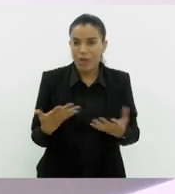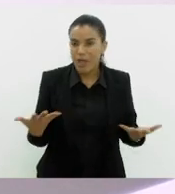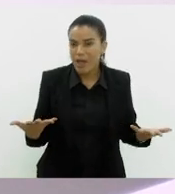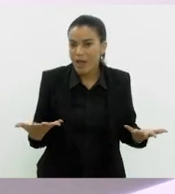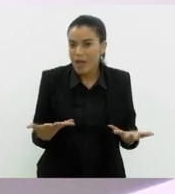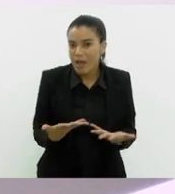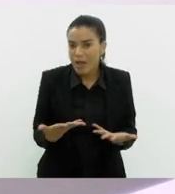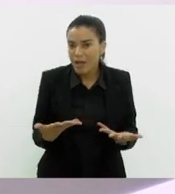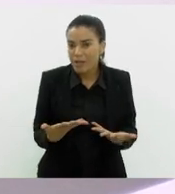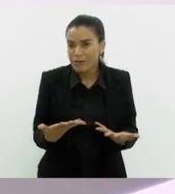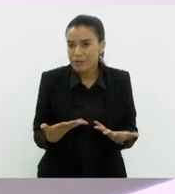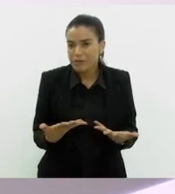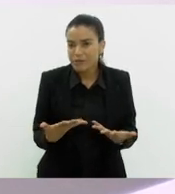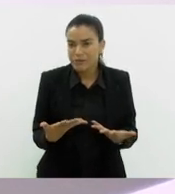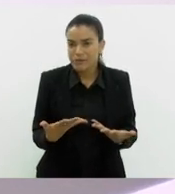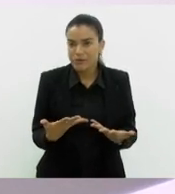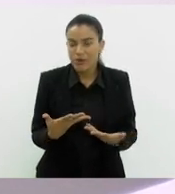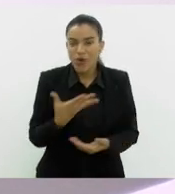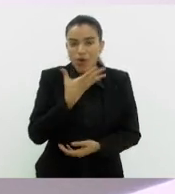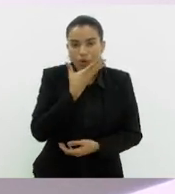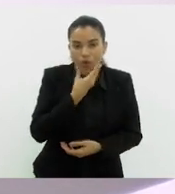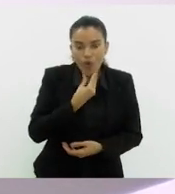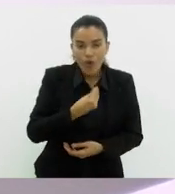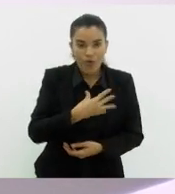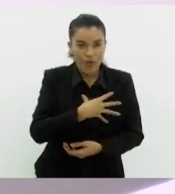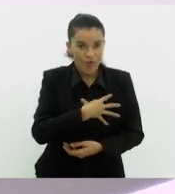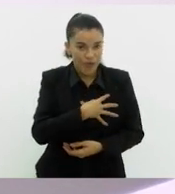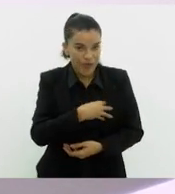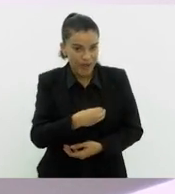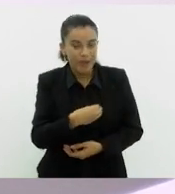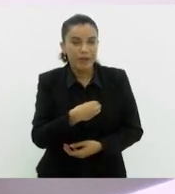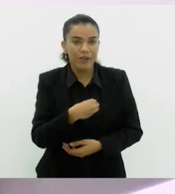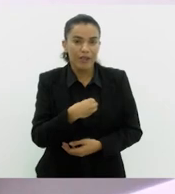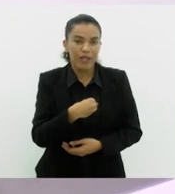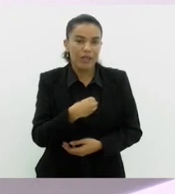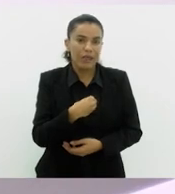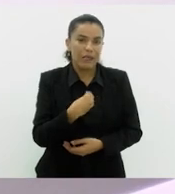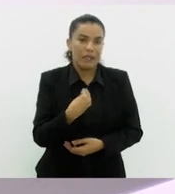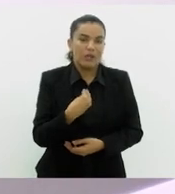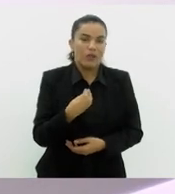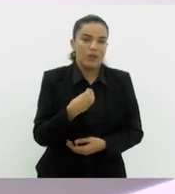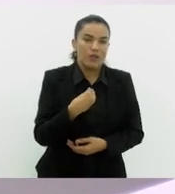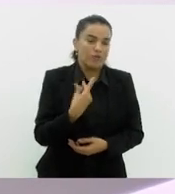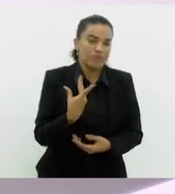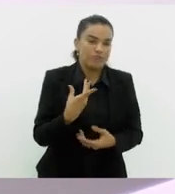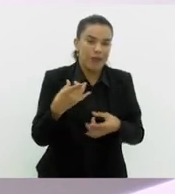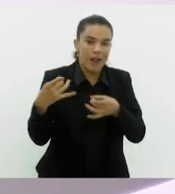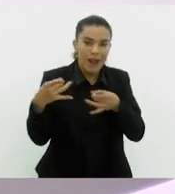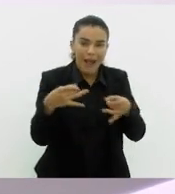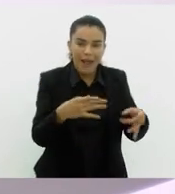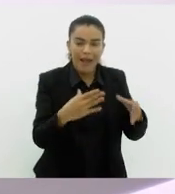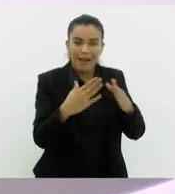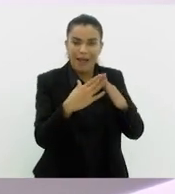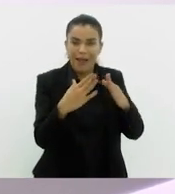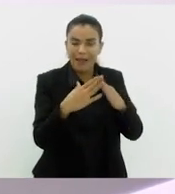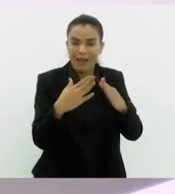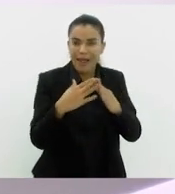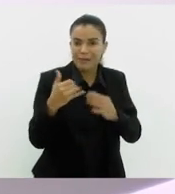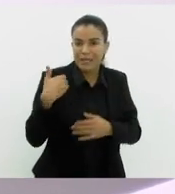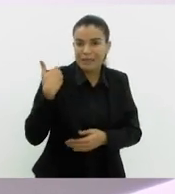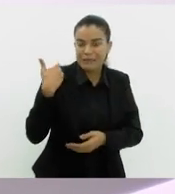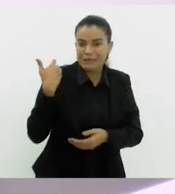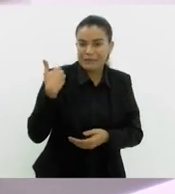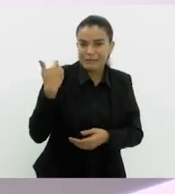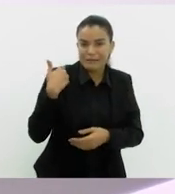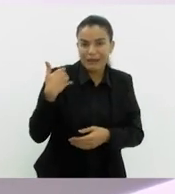atualmente, os filhos têm cada vez saído de casa mais tarde, têm alcançado alguma independência econômica